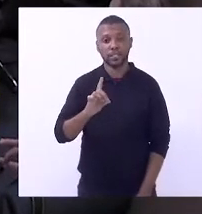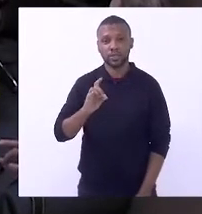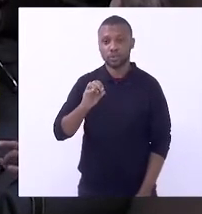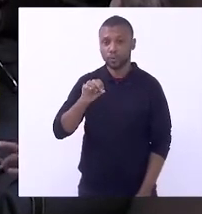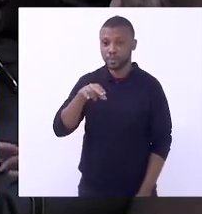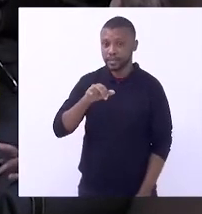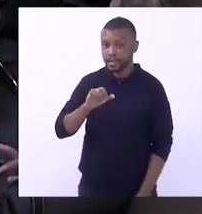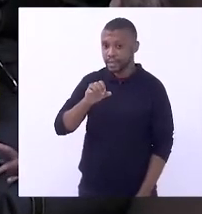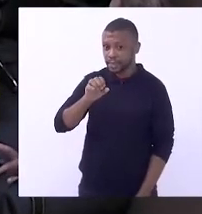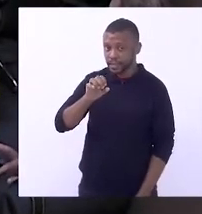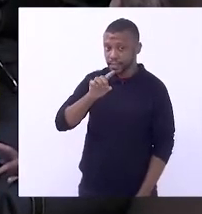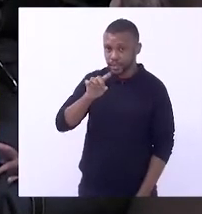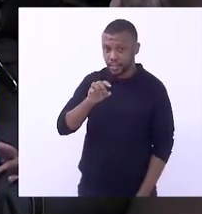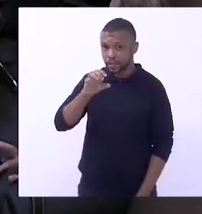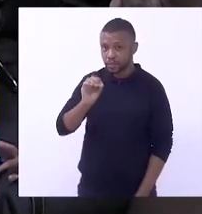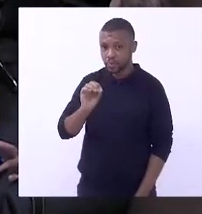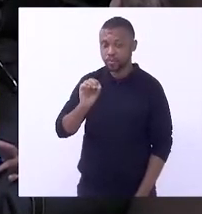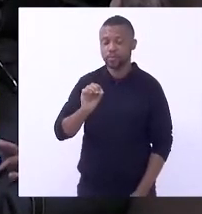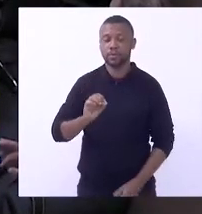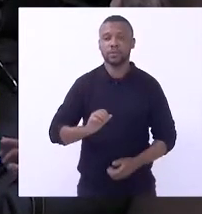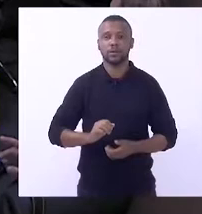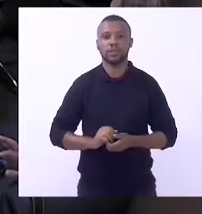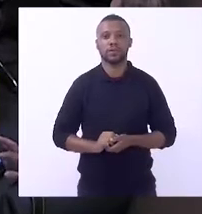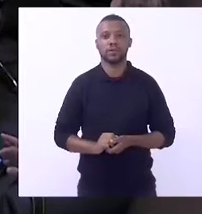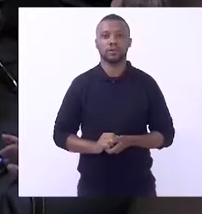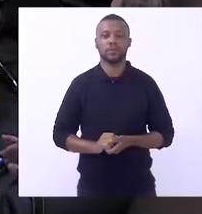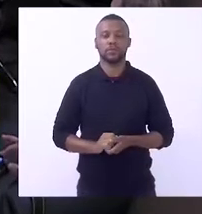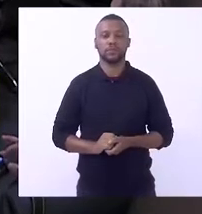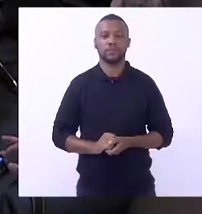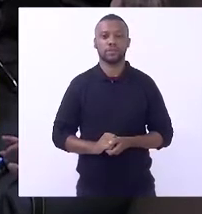Lins. Dionísio Lins.